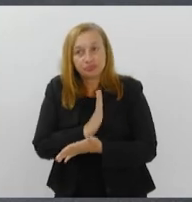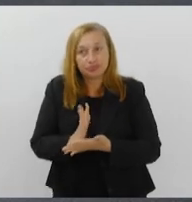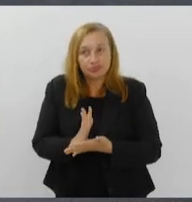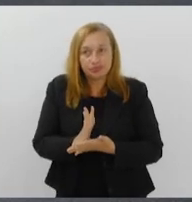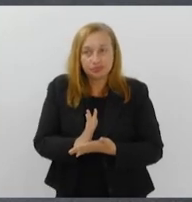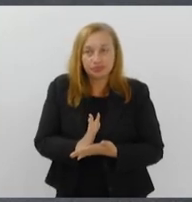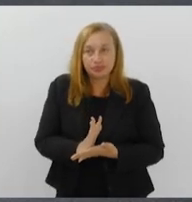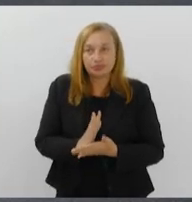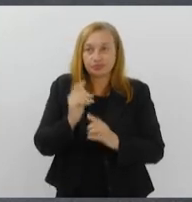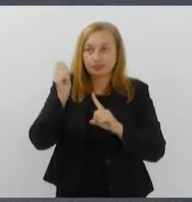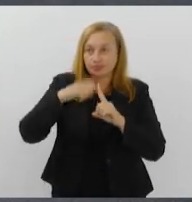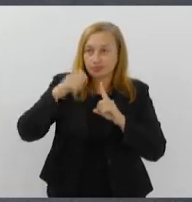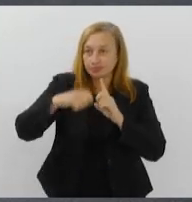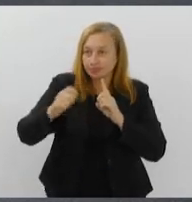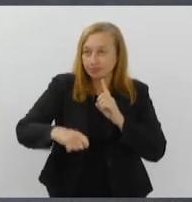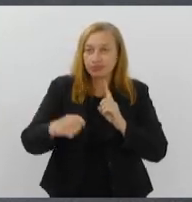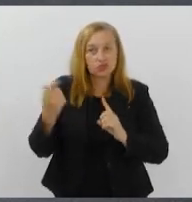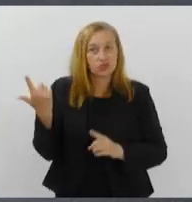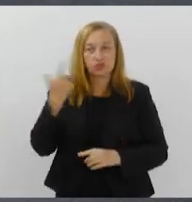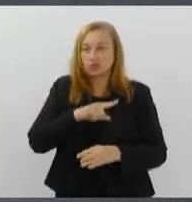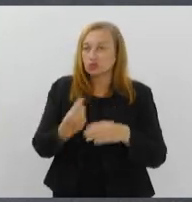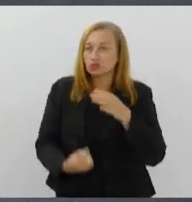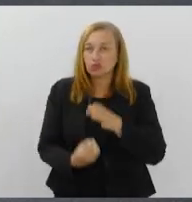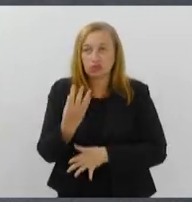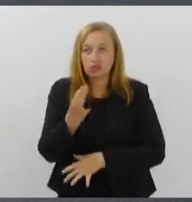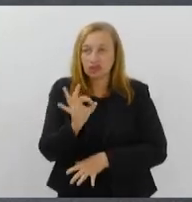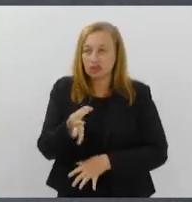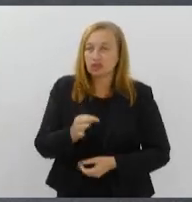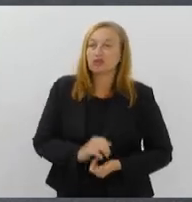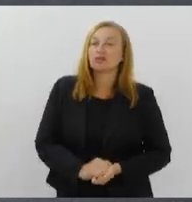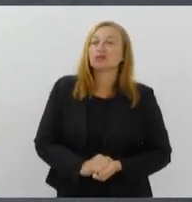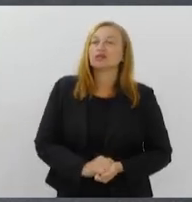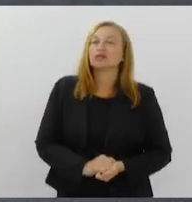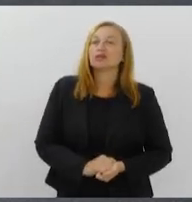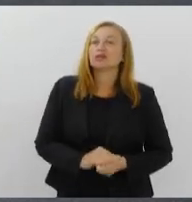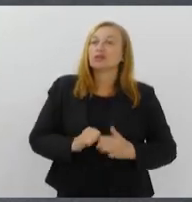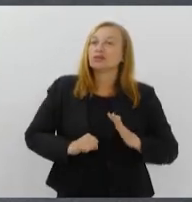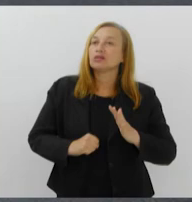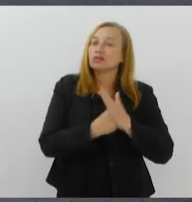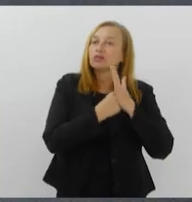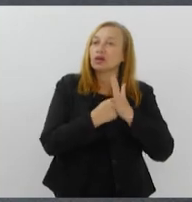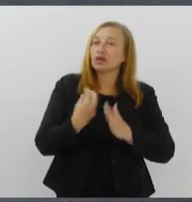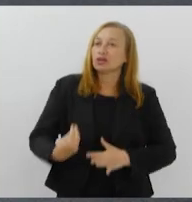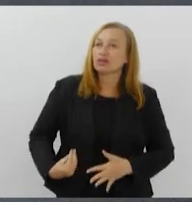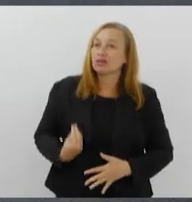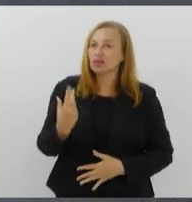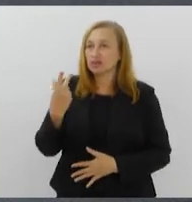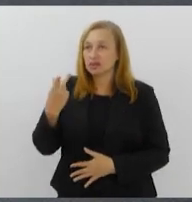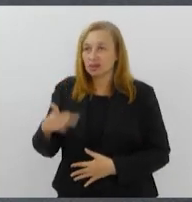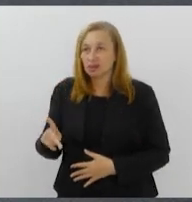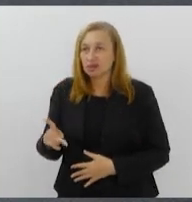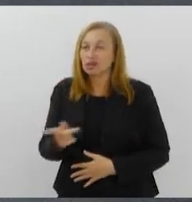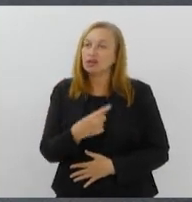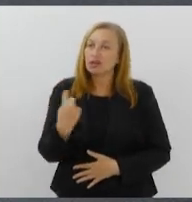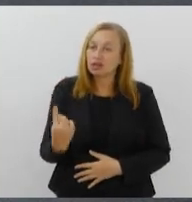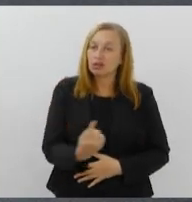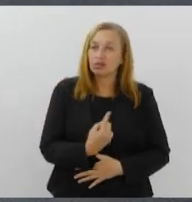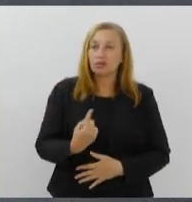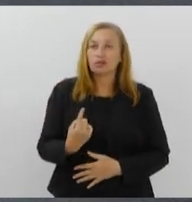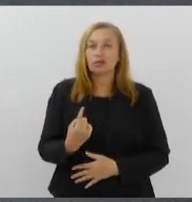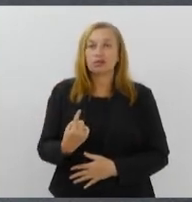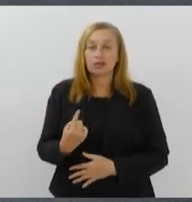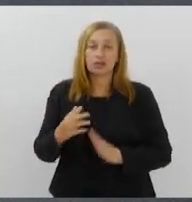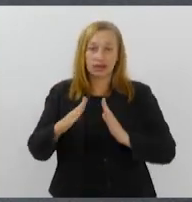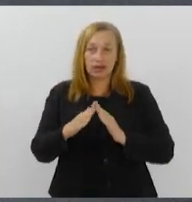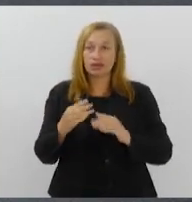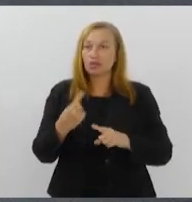há meses sem conseguir produzir de forma adequada, e isso impacta a vida deles e a nossa mesa, porque